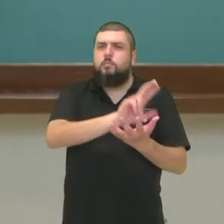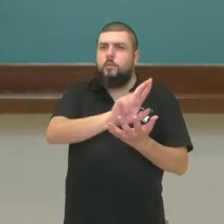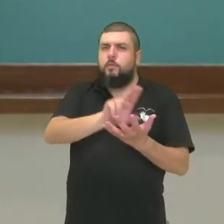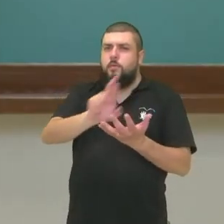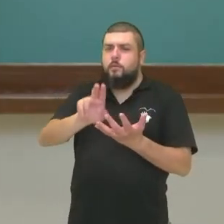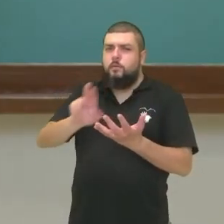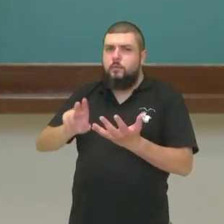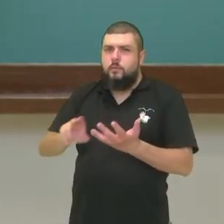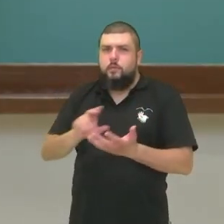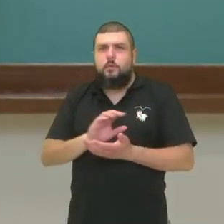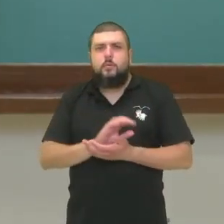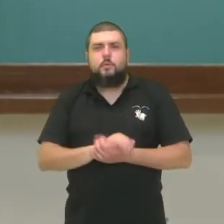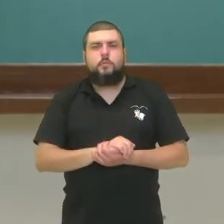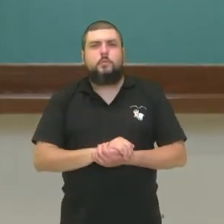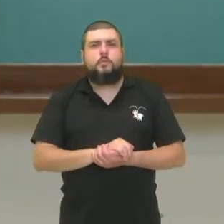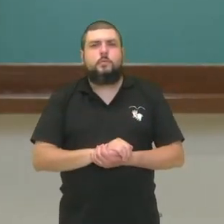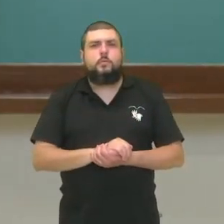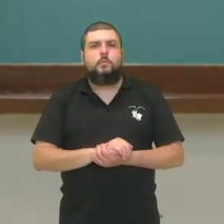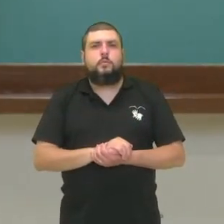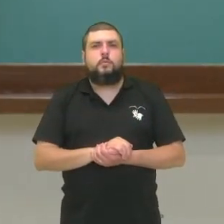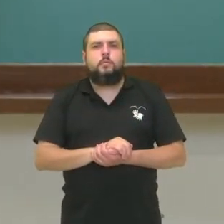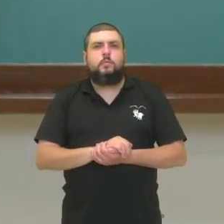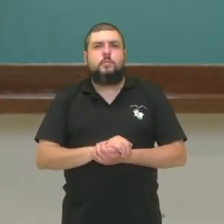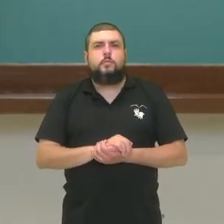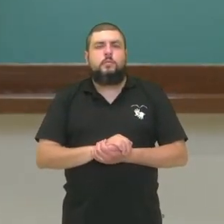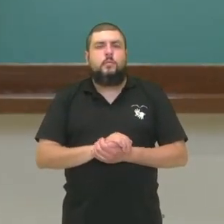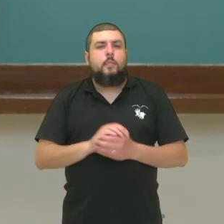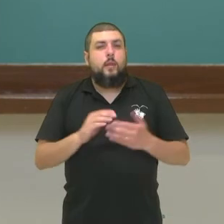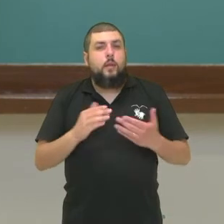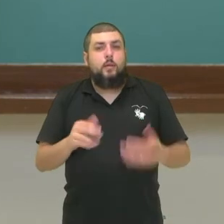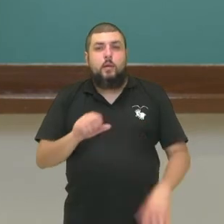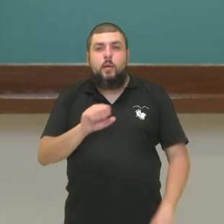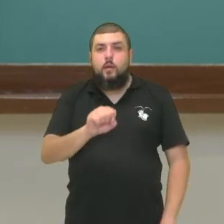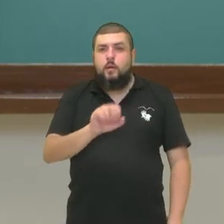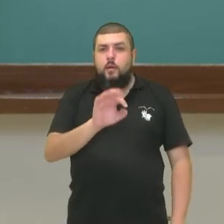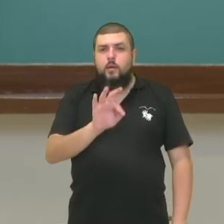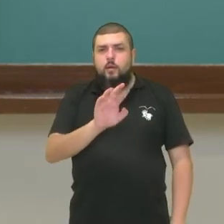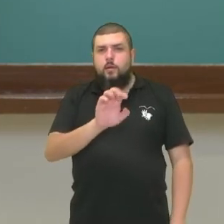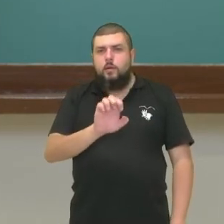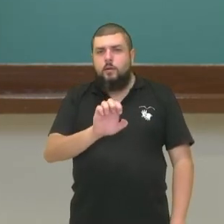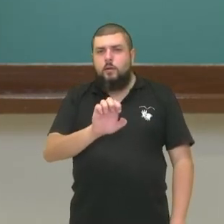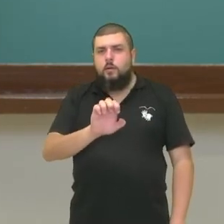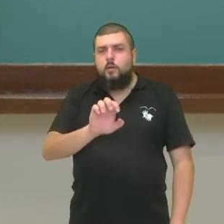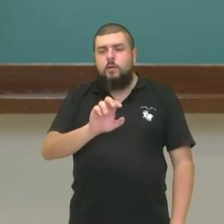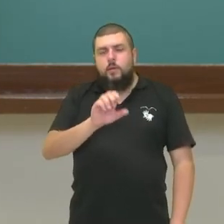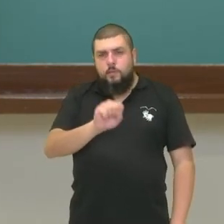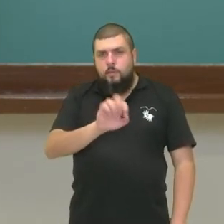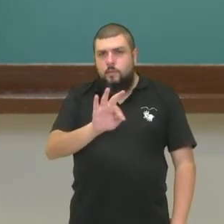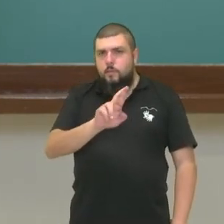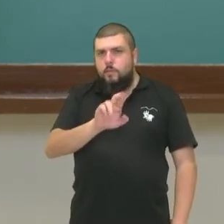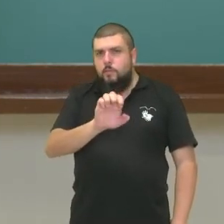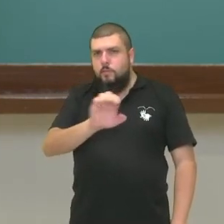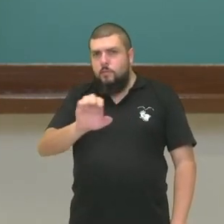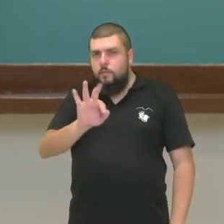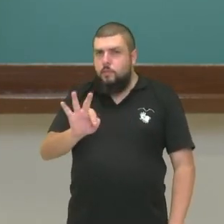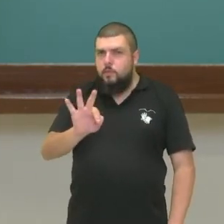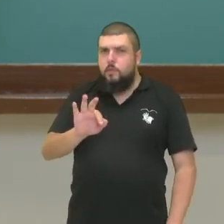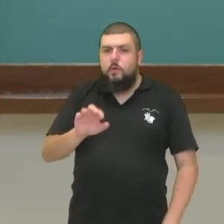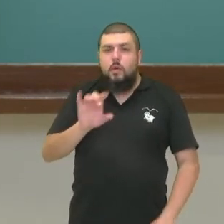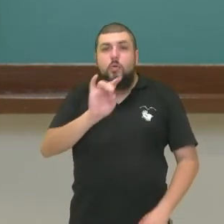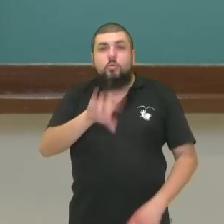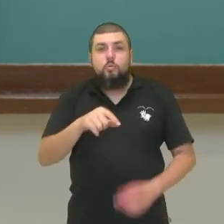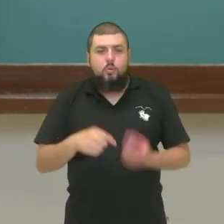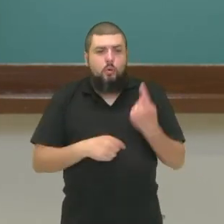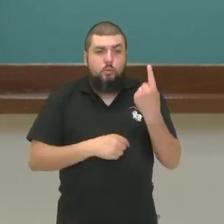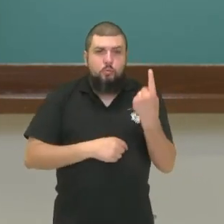gente fala em street dance, não estamos falando de uma dança específica, de um ritmo específico. Não, tá?